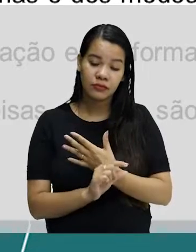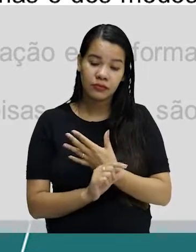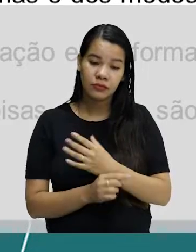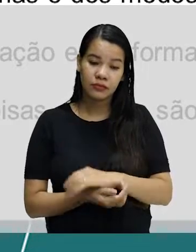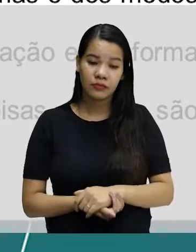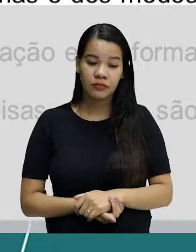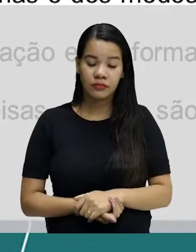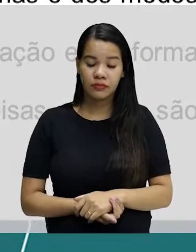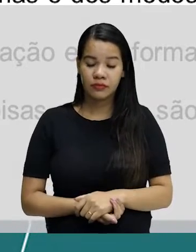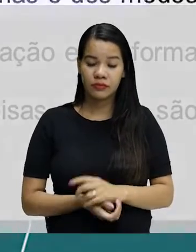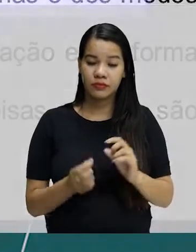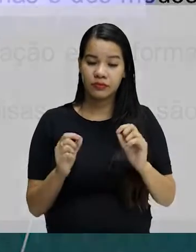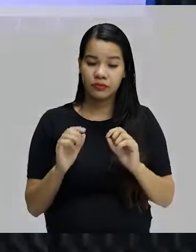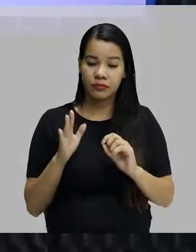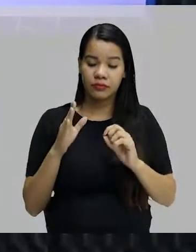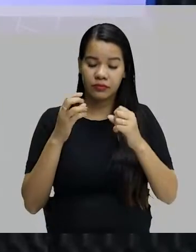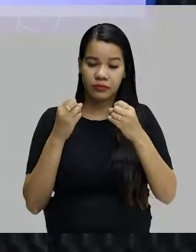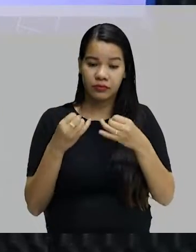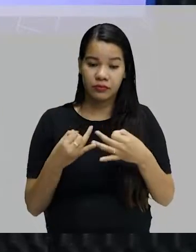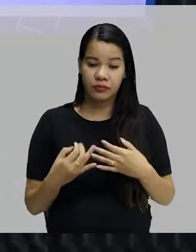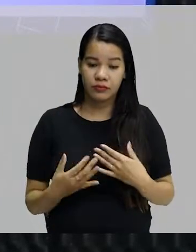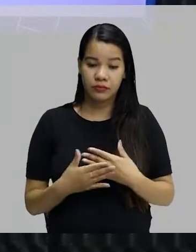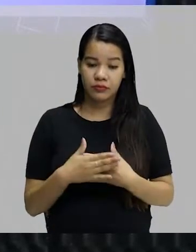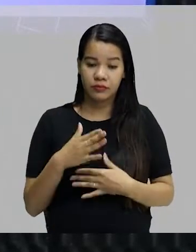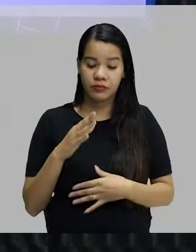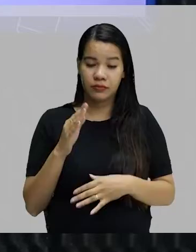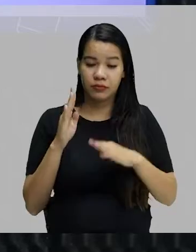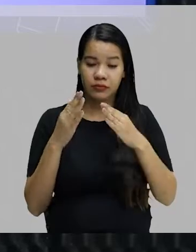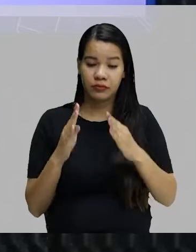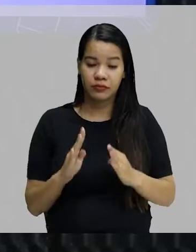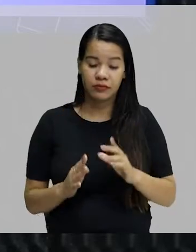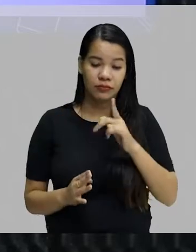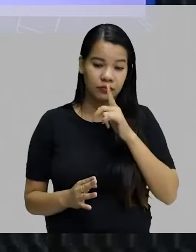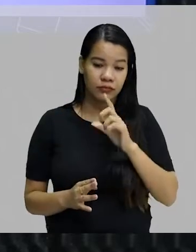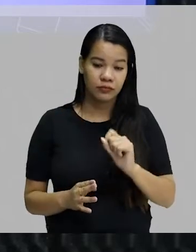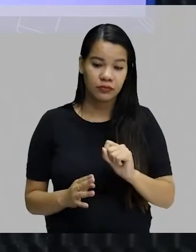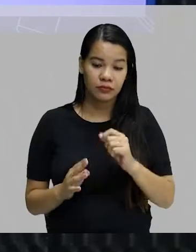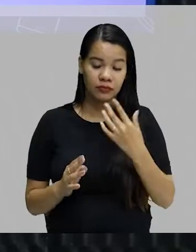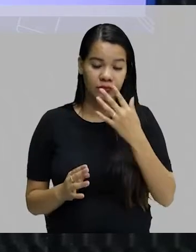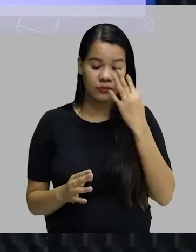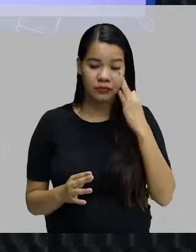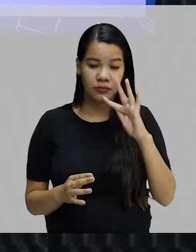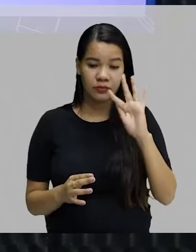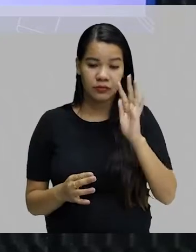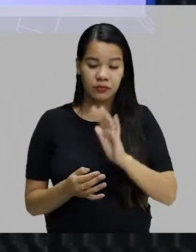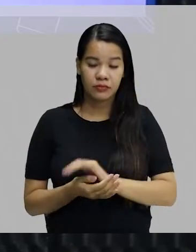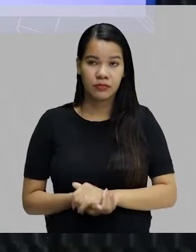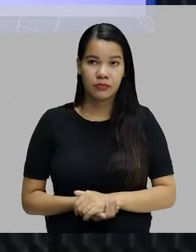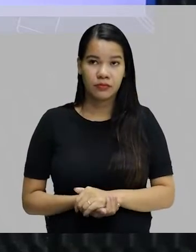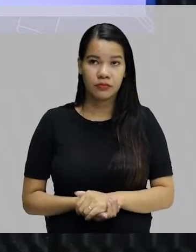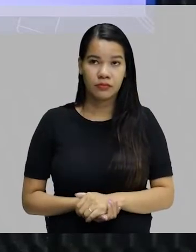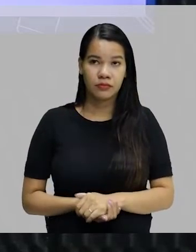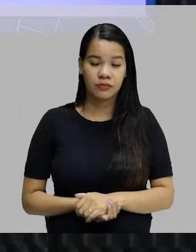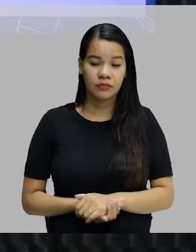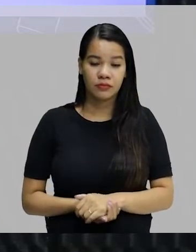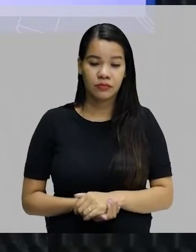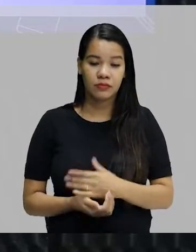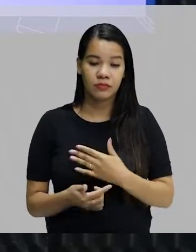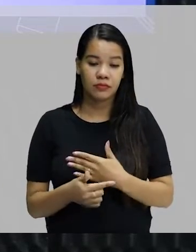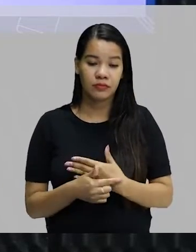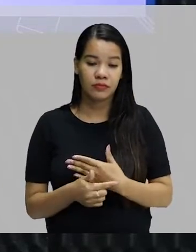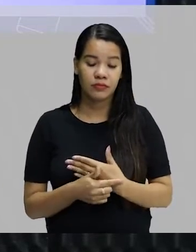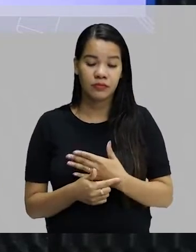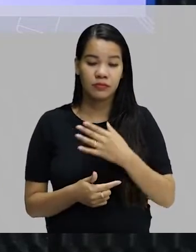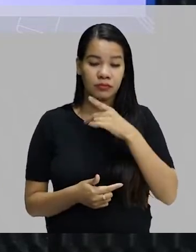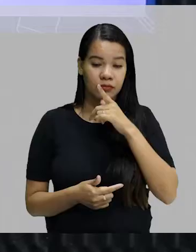né? Como eu falei para vocês, ele é mais da análise da linguagem, da filosofia analítica, através da virada linguística, do funcionamento da linguagem, das estruturas